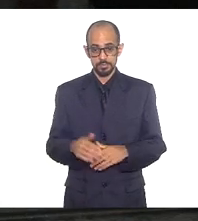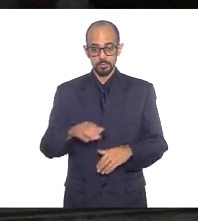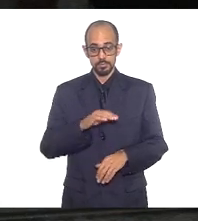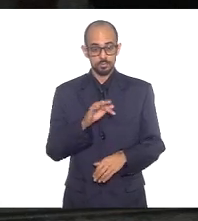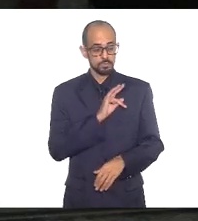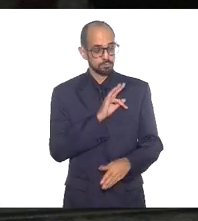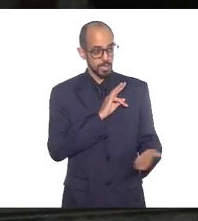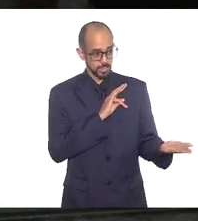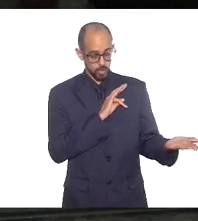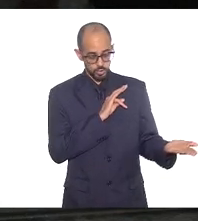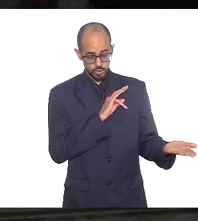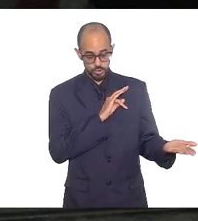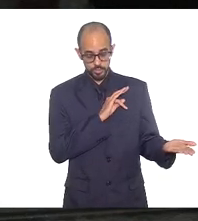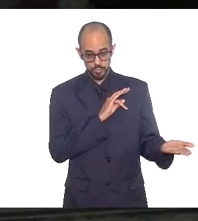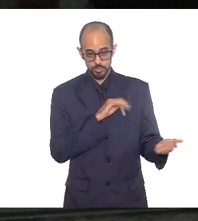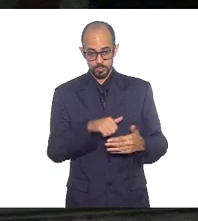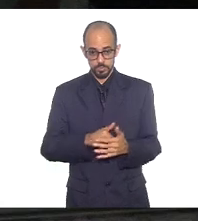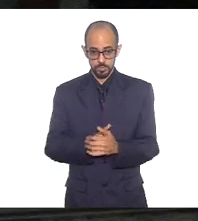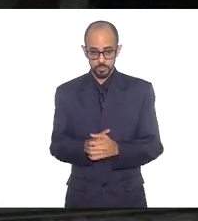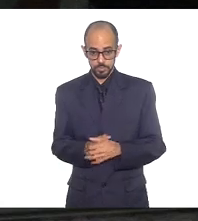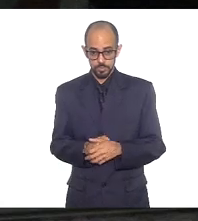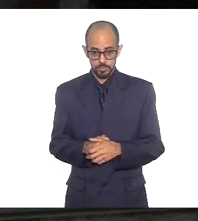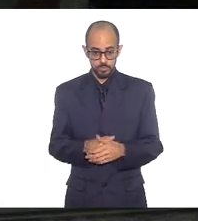Marta Rocha.